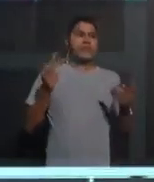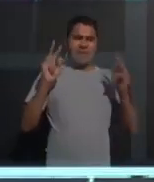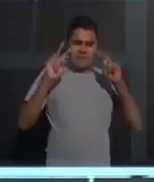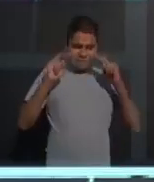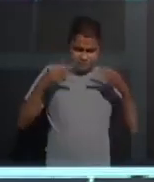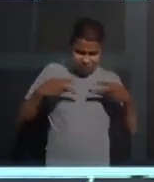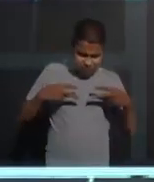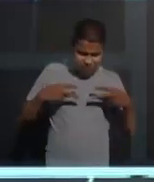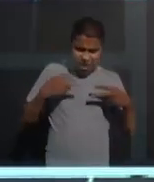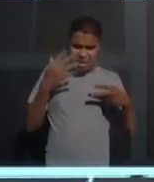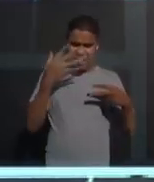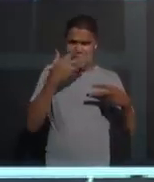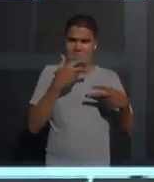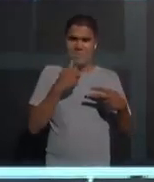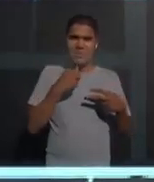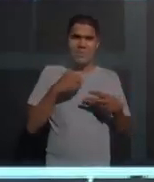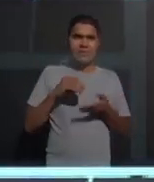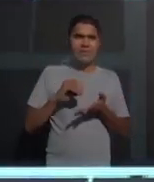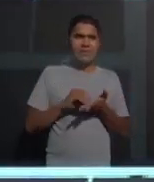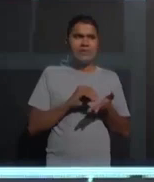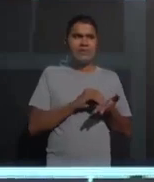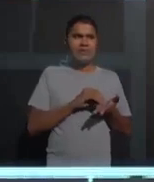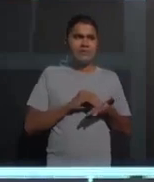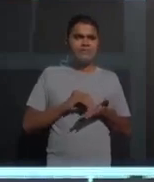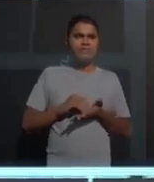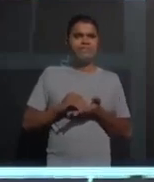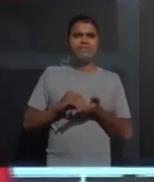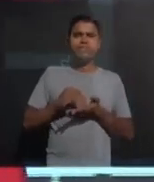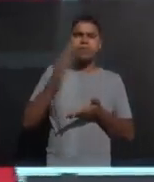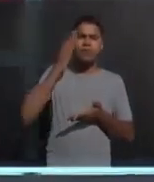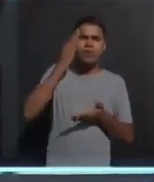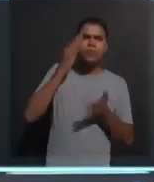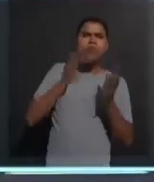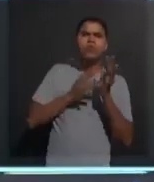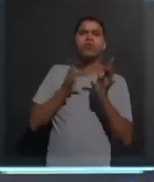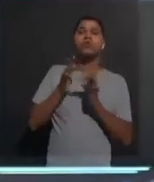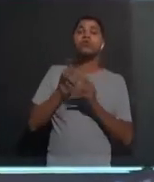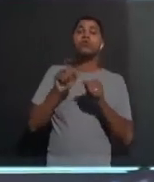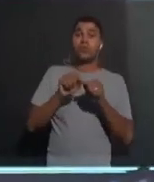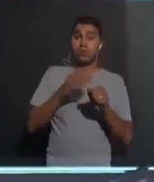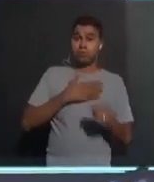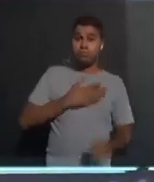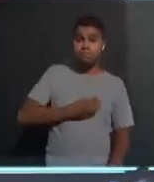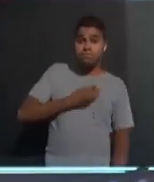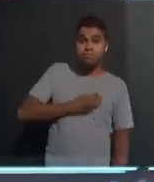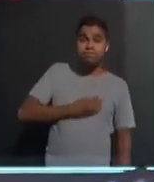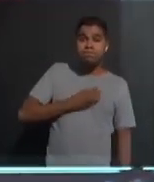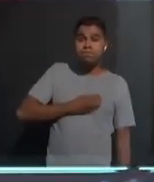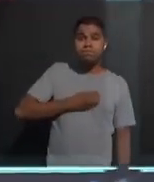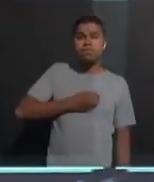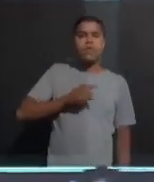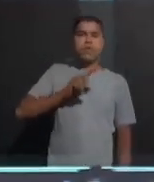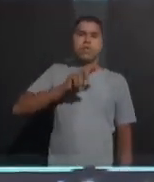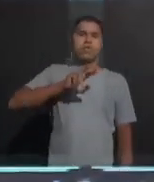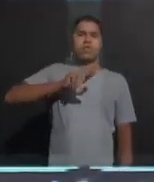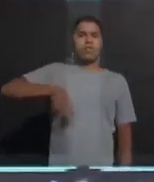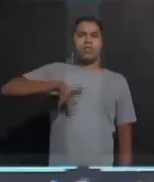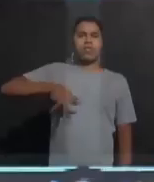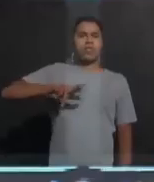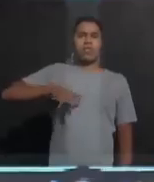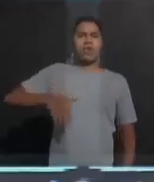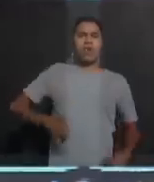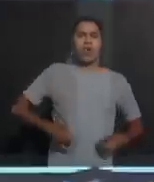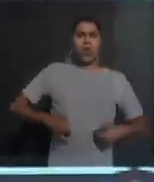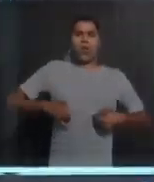achar tão bonita muita das vezes a que jesus fez na minha vida não é orgulho a 6 em